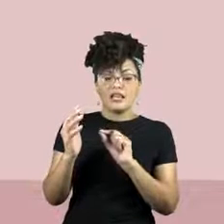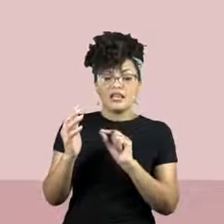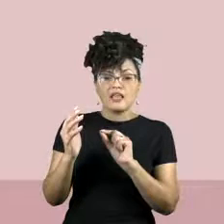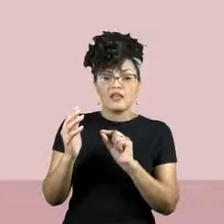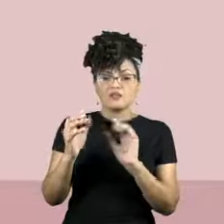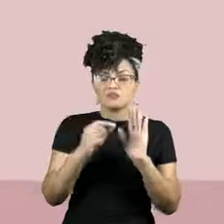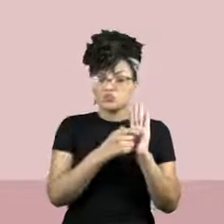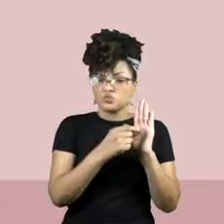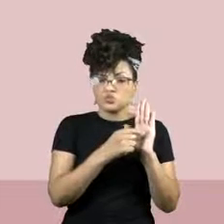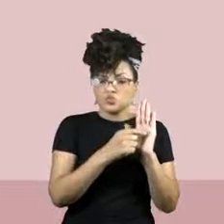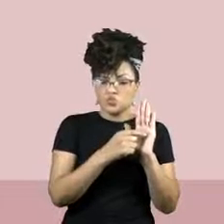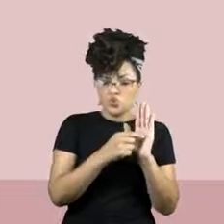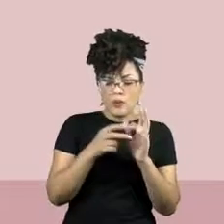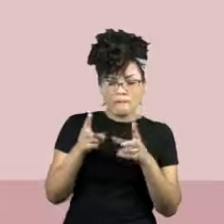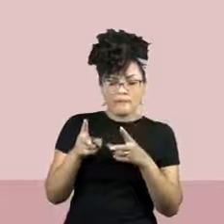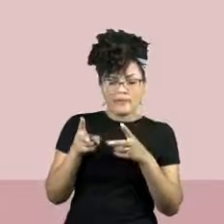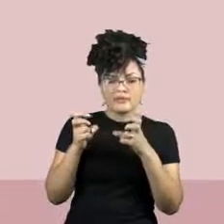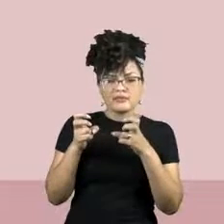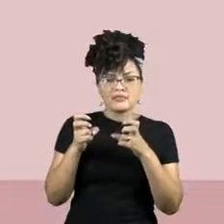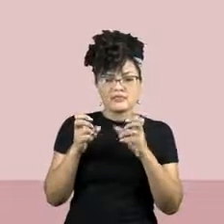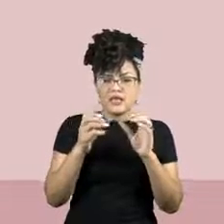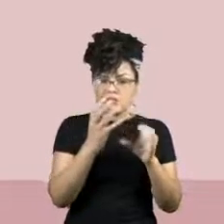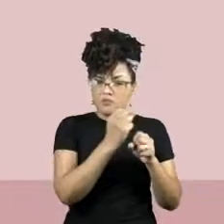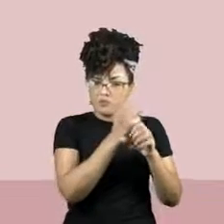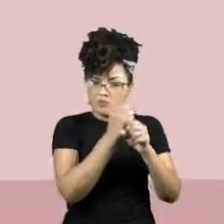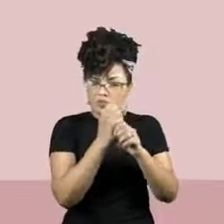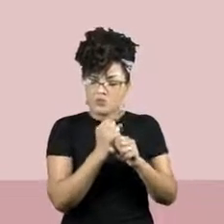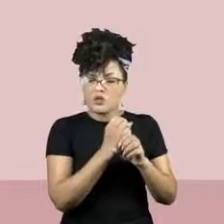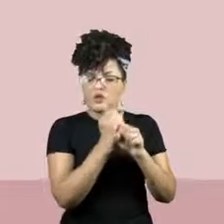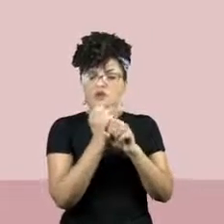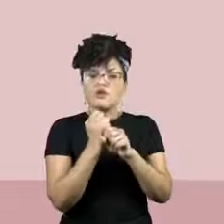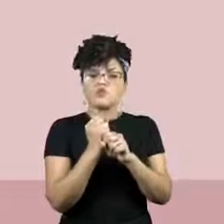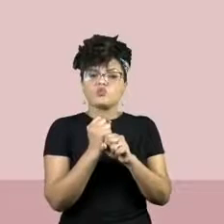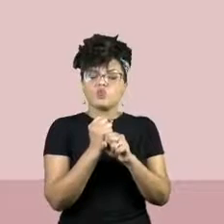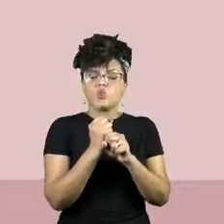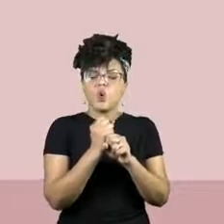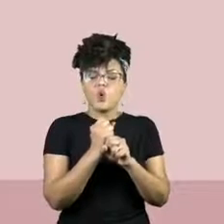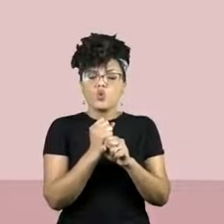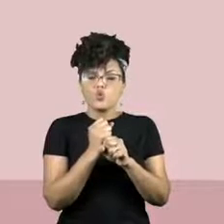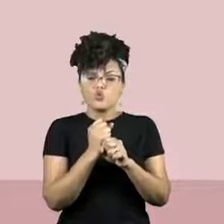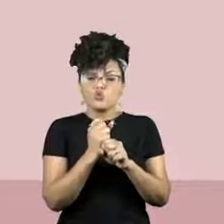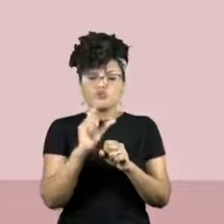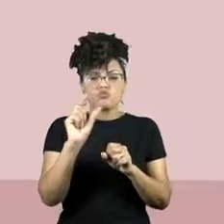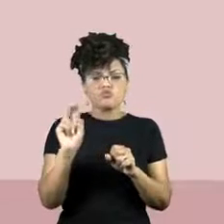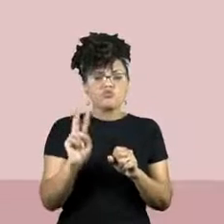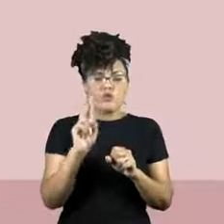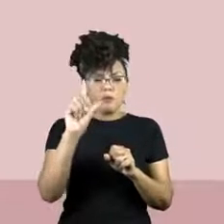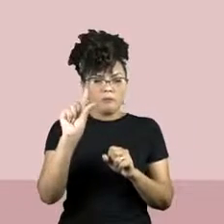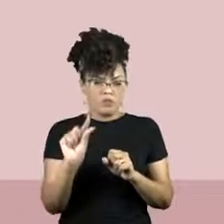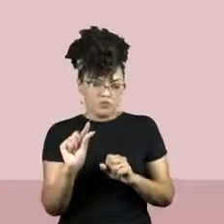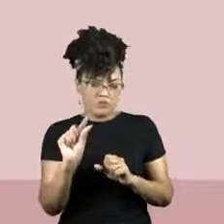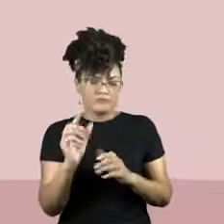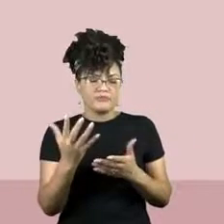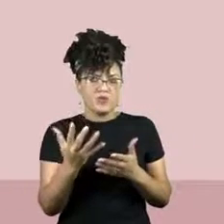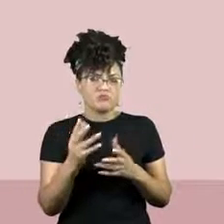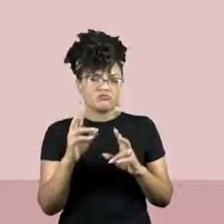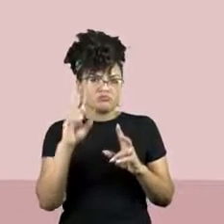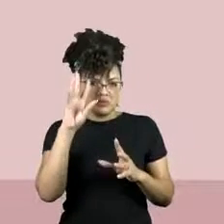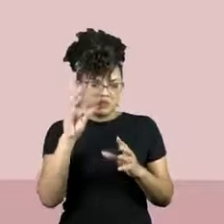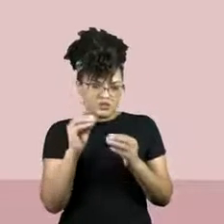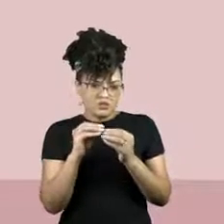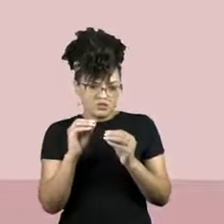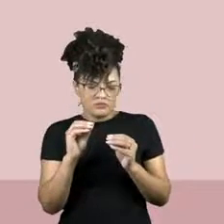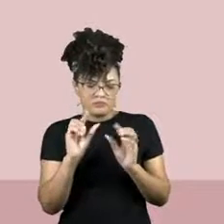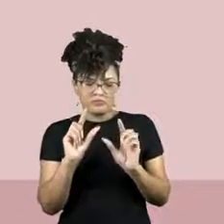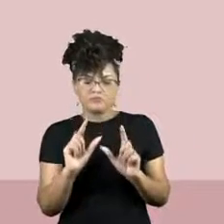o fator de segurança tem o menor valor dentro de um conjunto, né? Sendo um pouco mais exemplificativo, a gente tem aqui um fator inicial